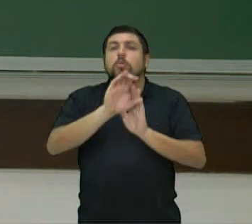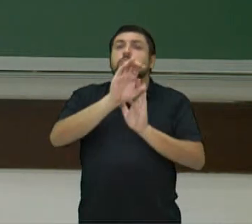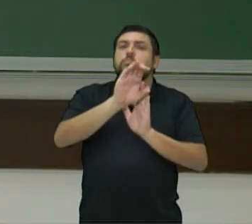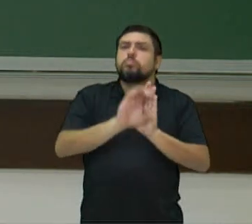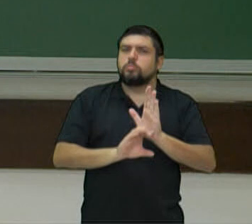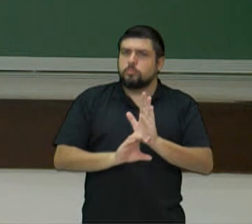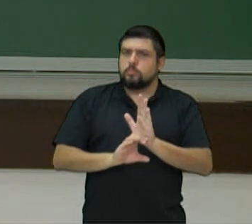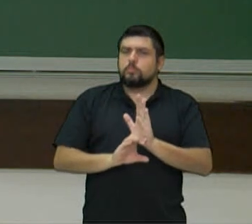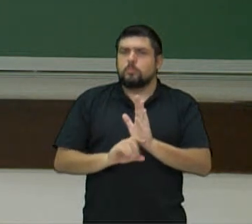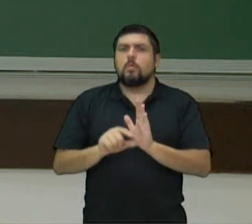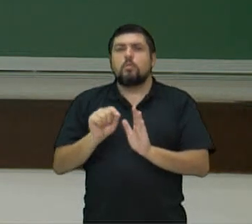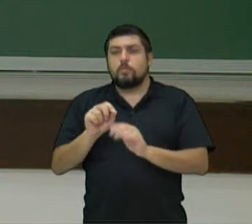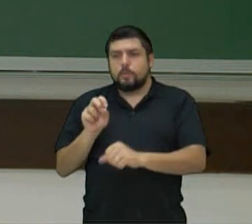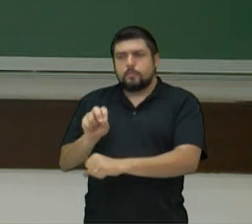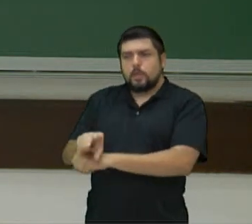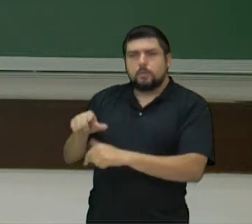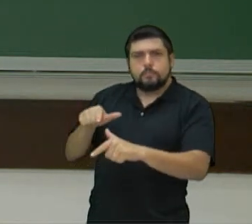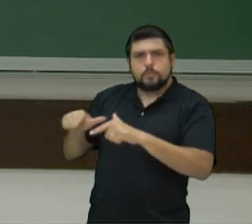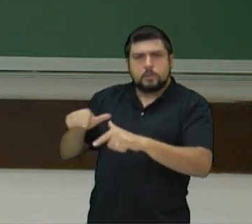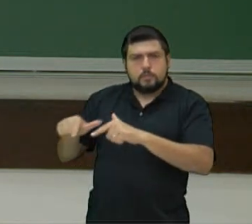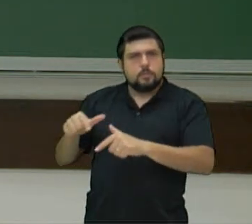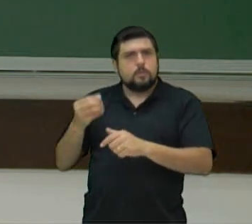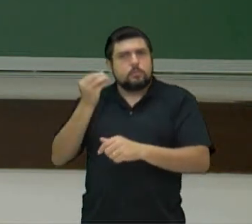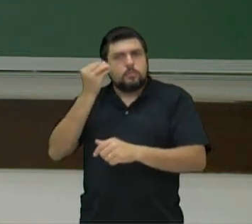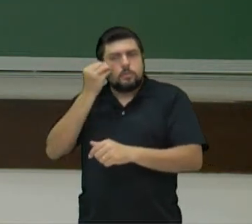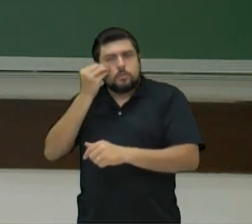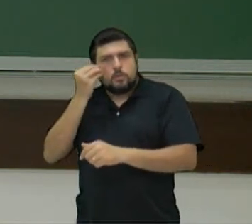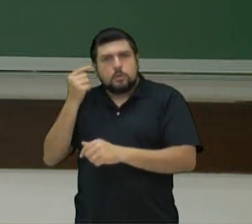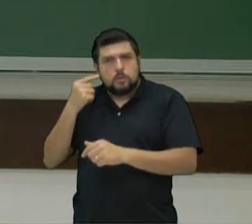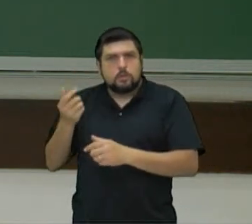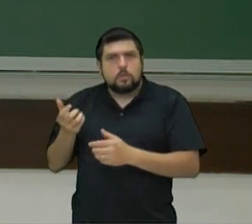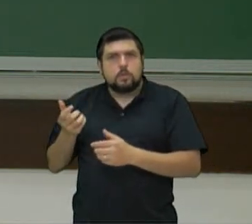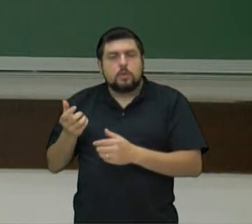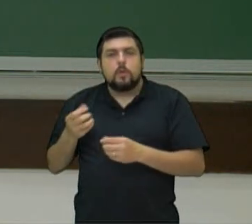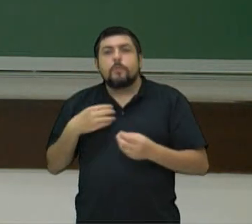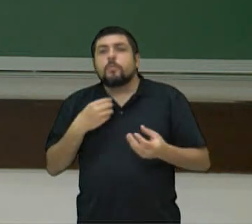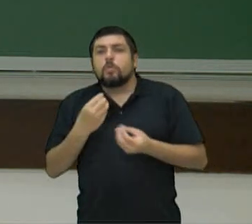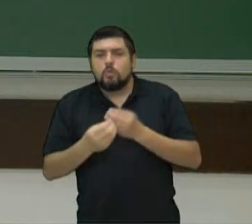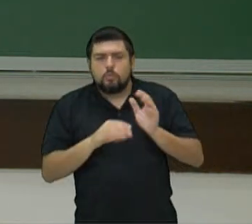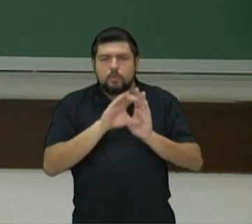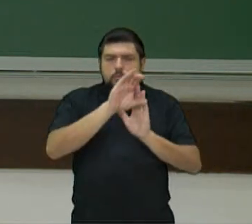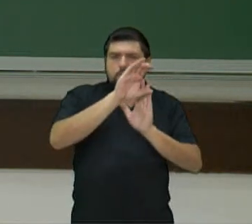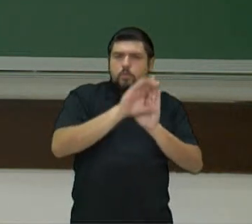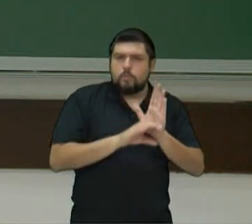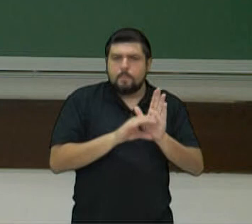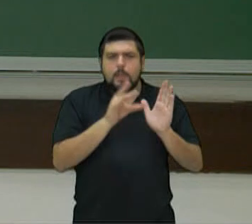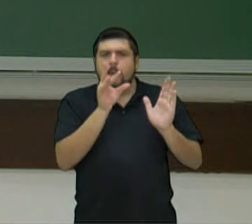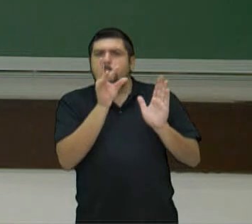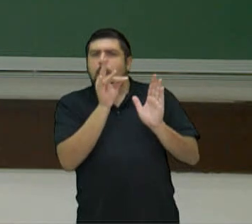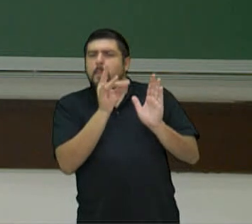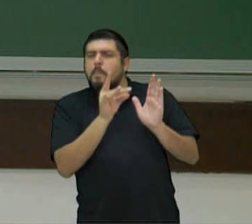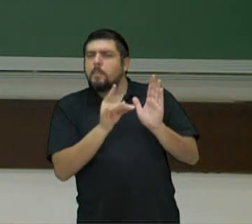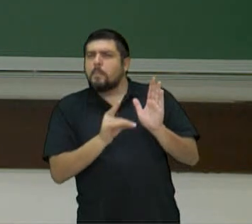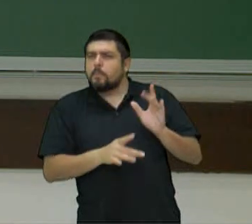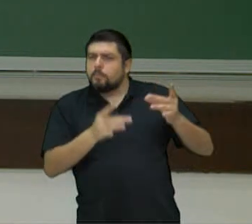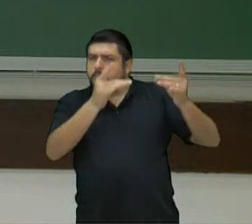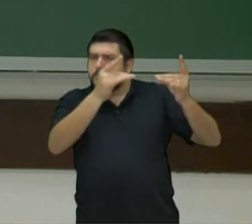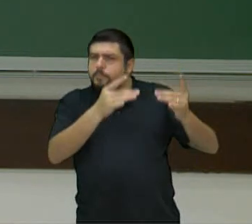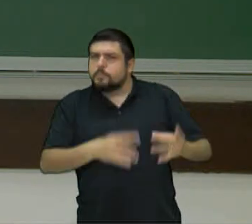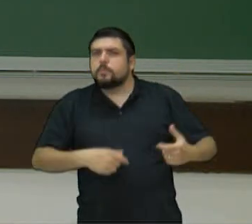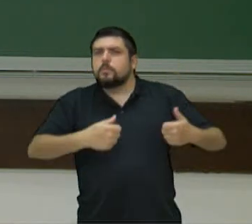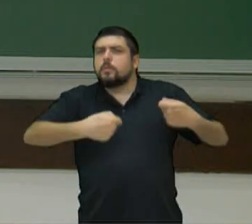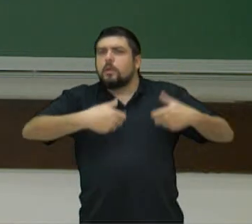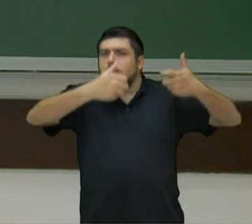um currículo, vai formular um currículo para concorrer a uma vaga de emprego, então você precisa colocar ali